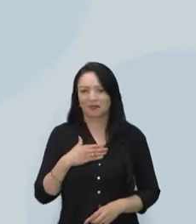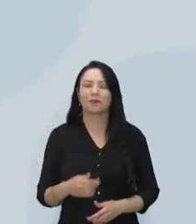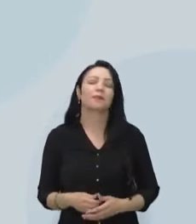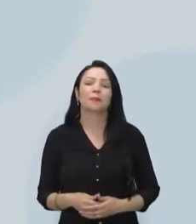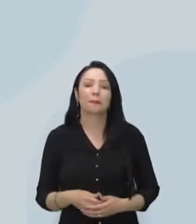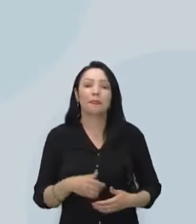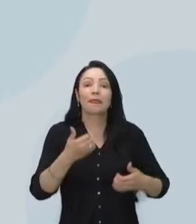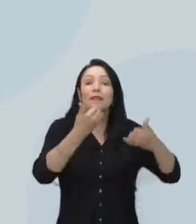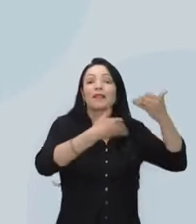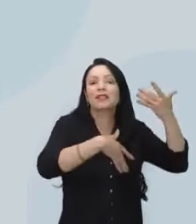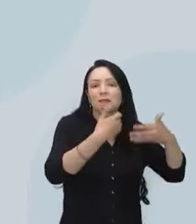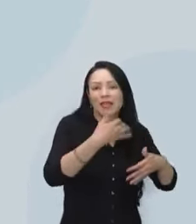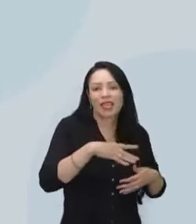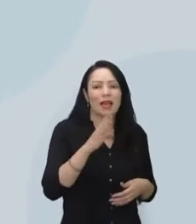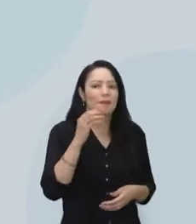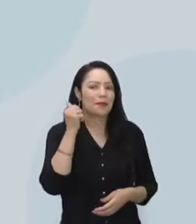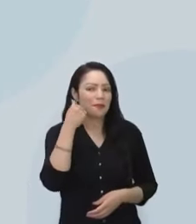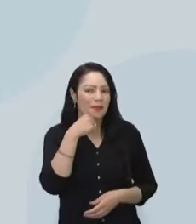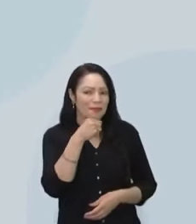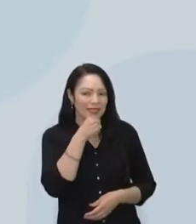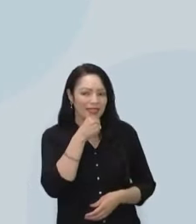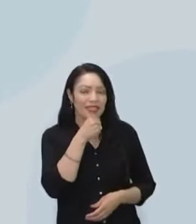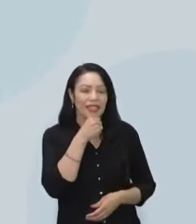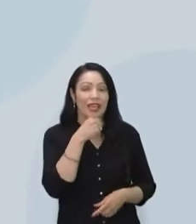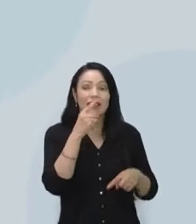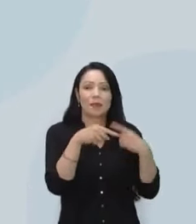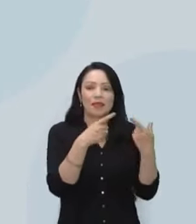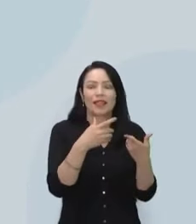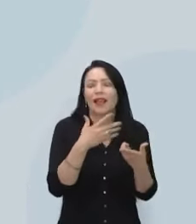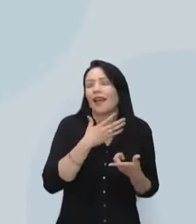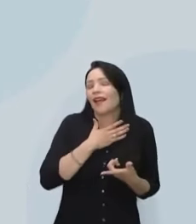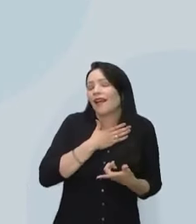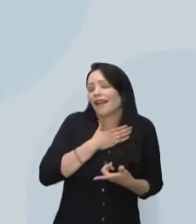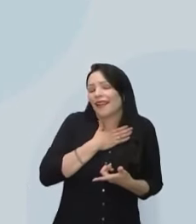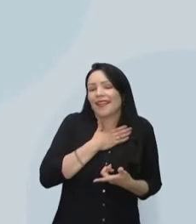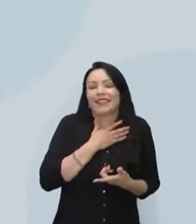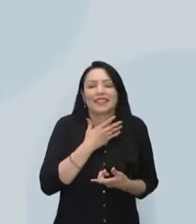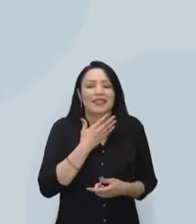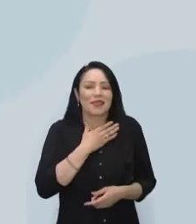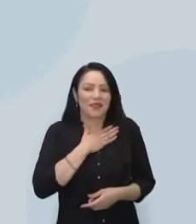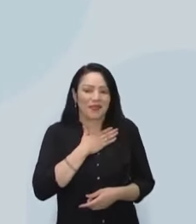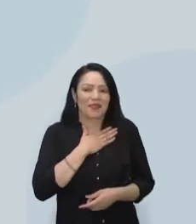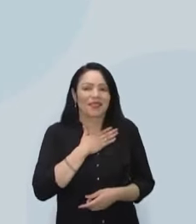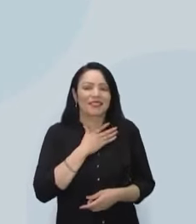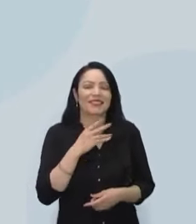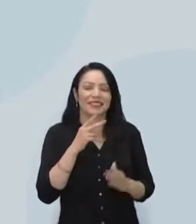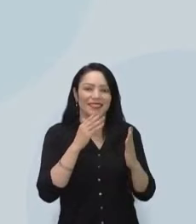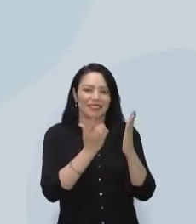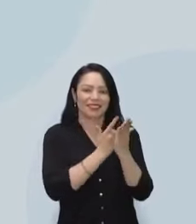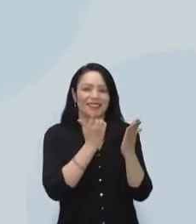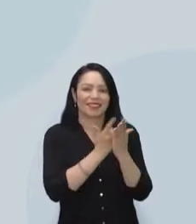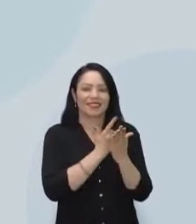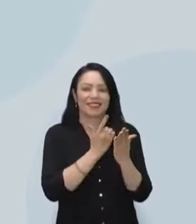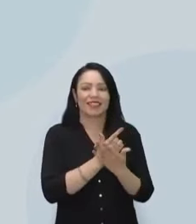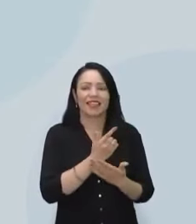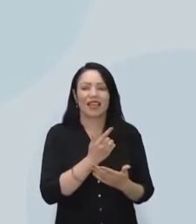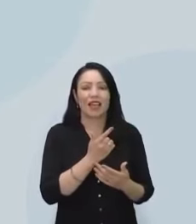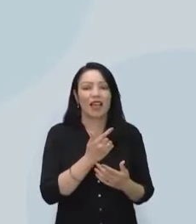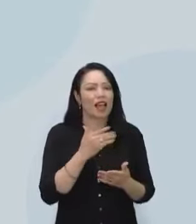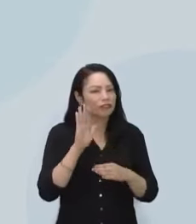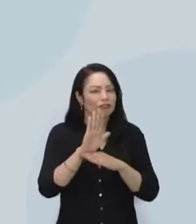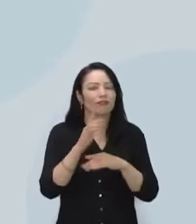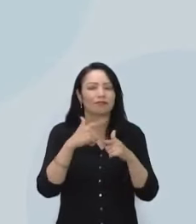de contar as histórias para a mãe fez com que ela se apaixonasse e isso acabou ajudando a resolver